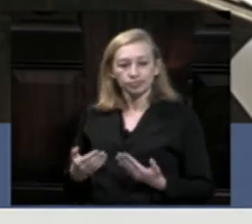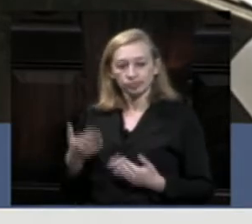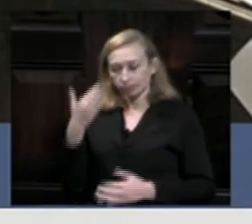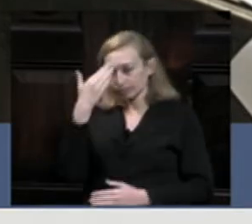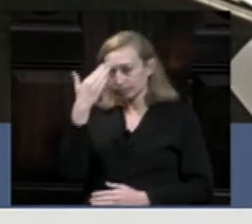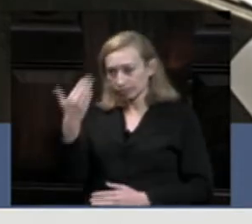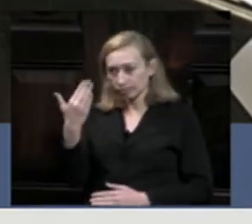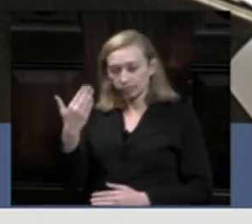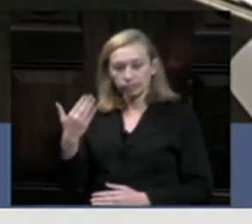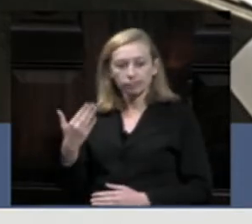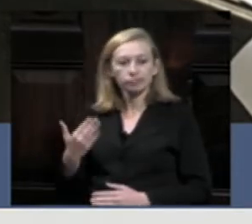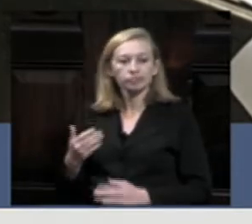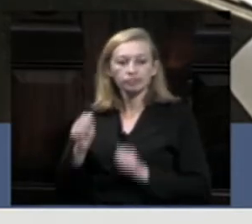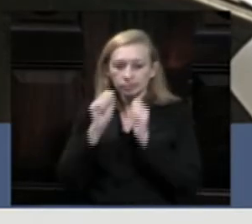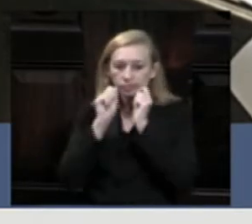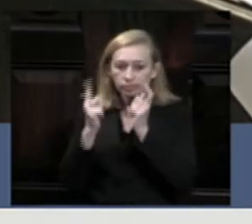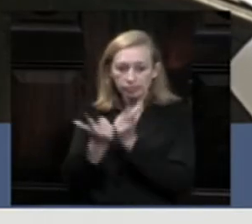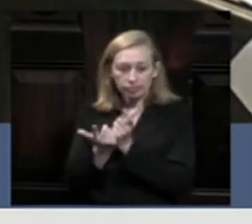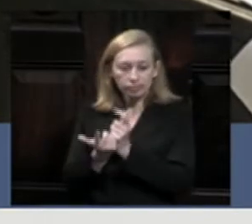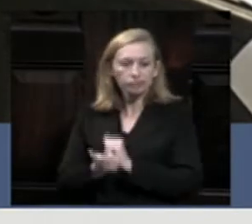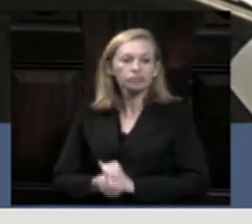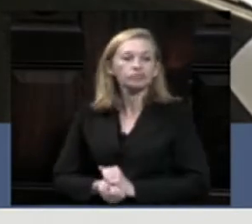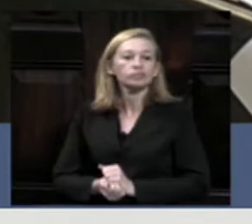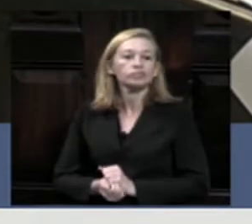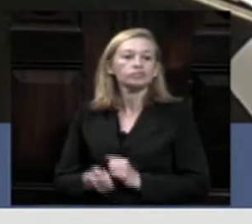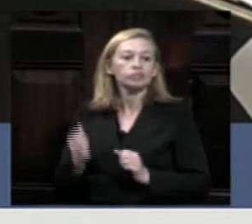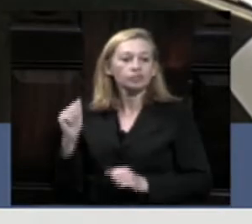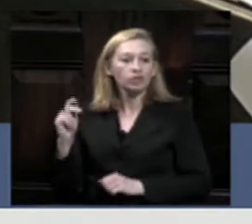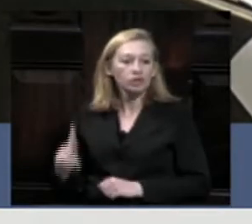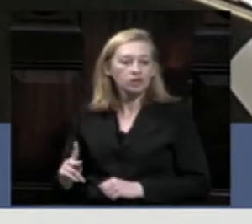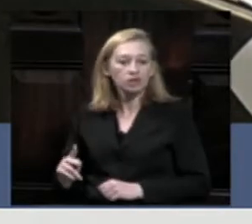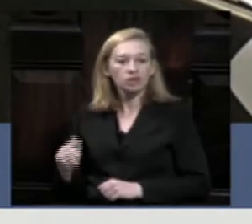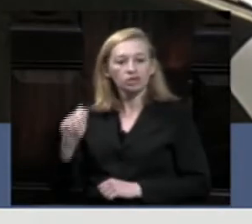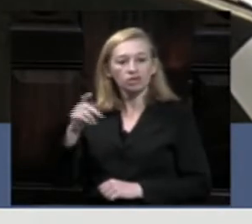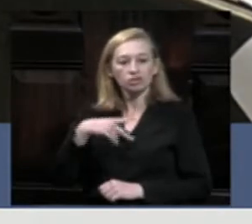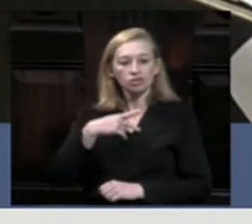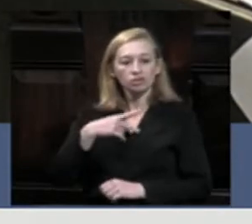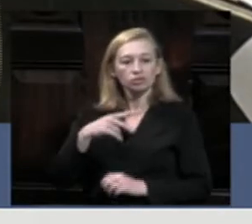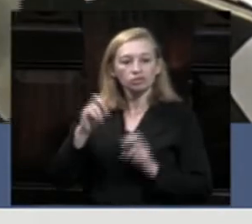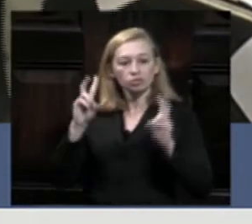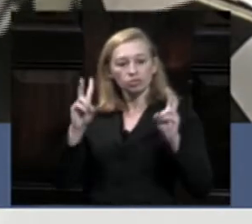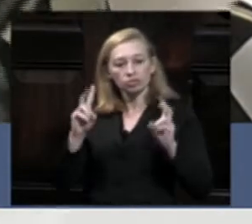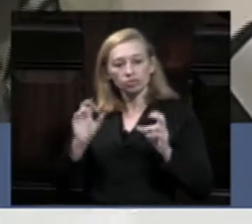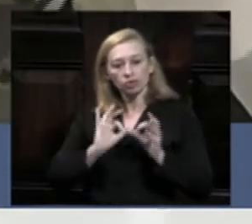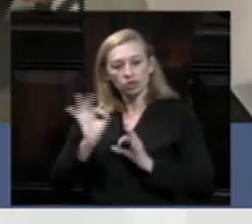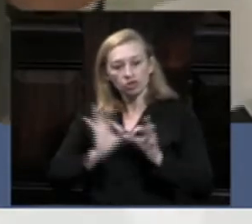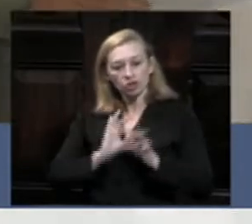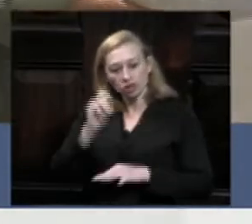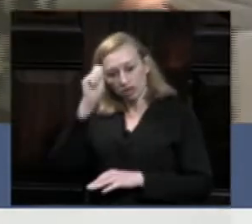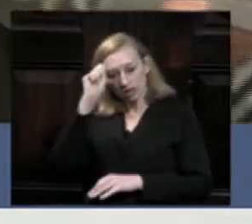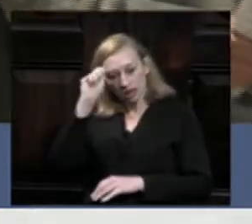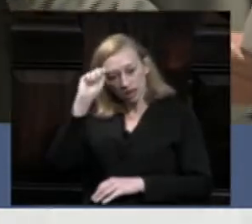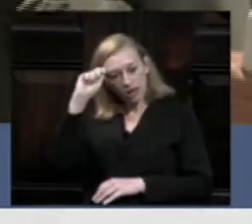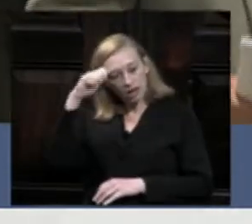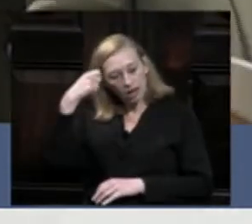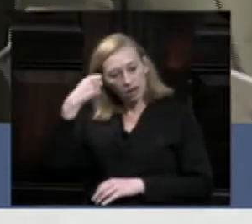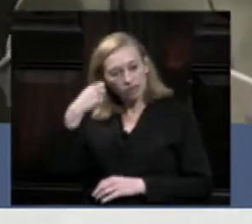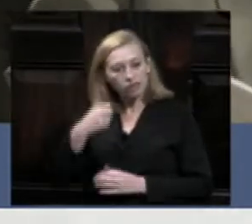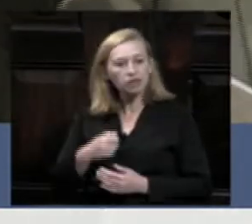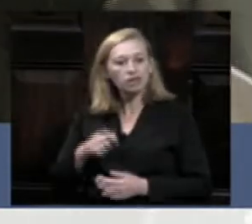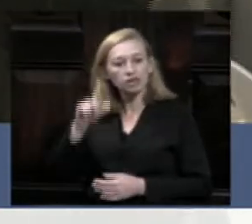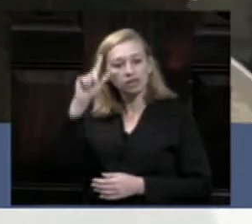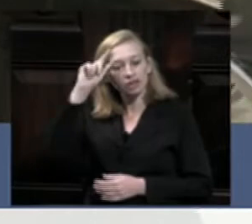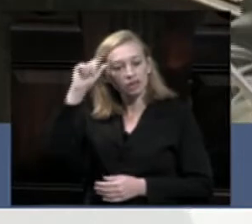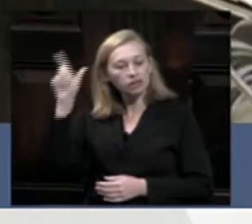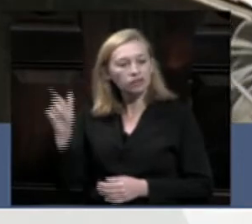circuito da África no Porto do Rio, no Cais do Valongo e assim por diante, principalmente numa semana tão emblemática, né, deputado Valdec